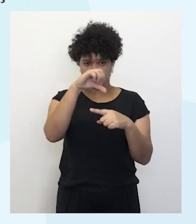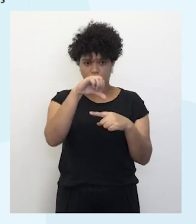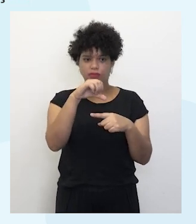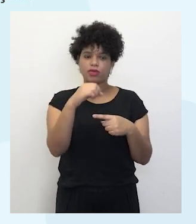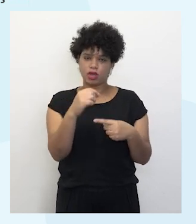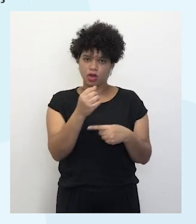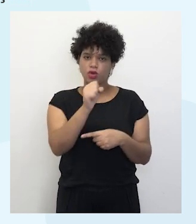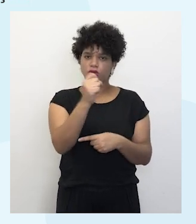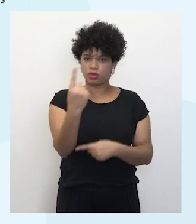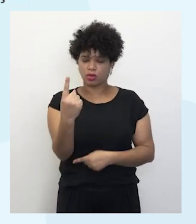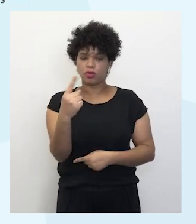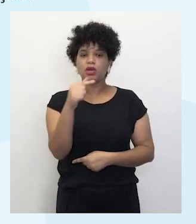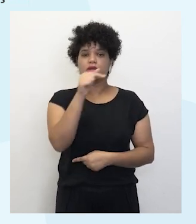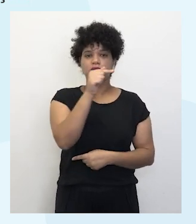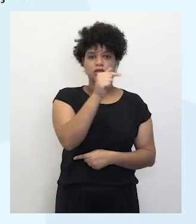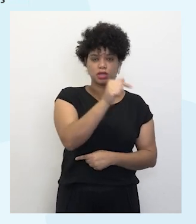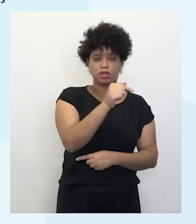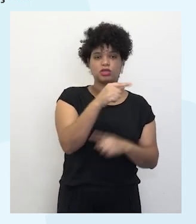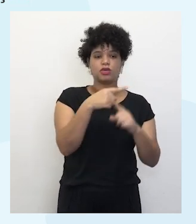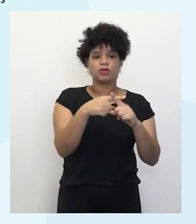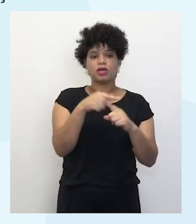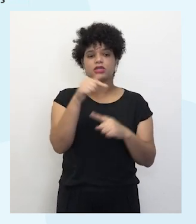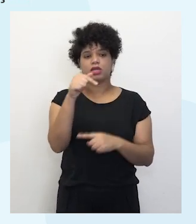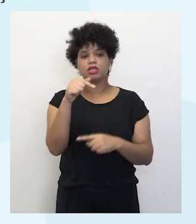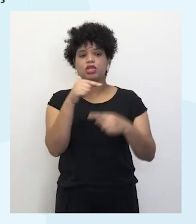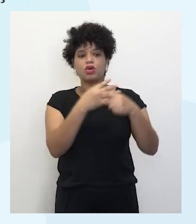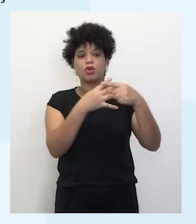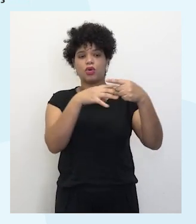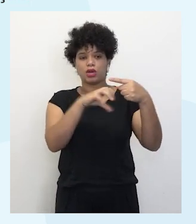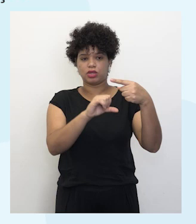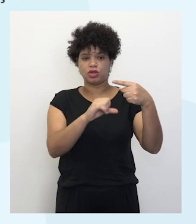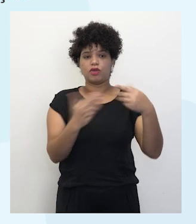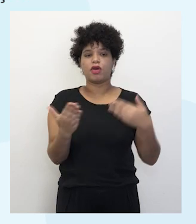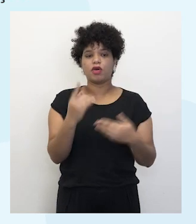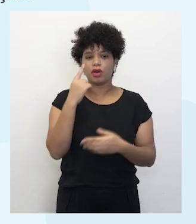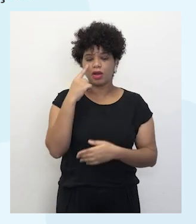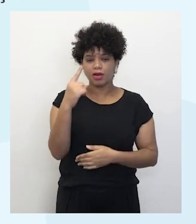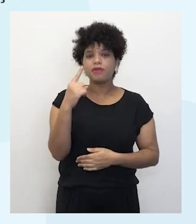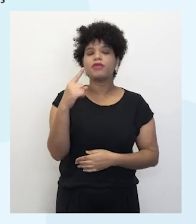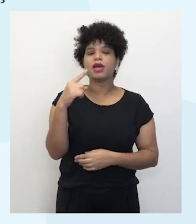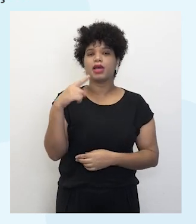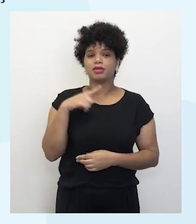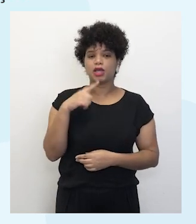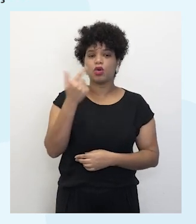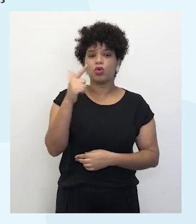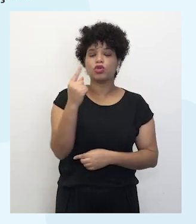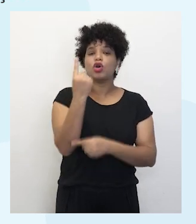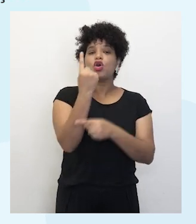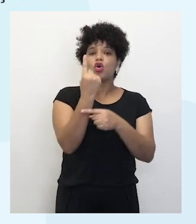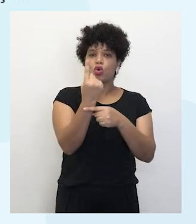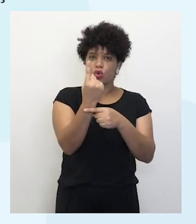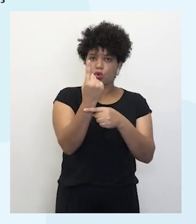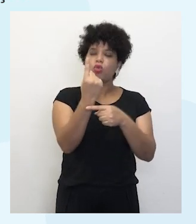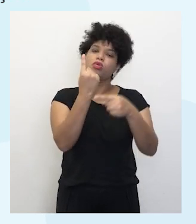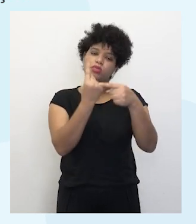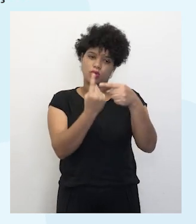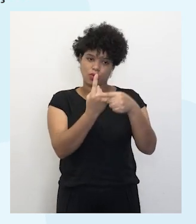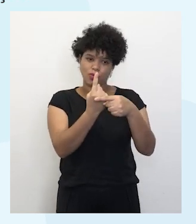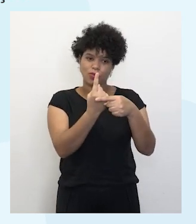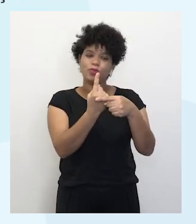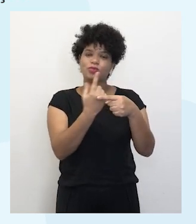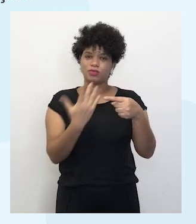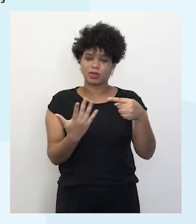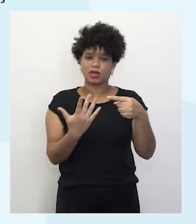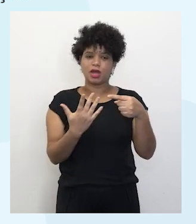vezes 7, 49. Aí temos essa aqui, essa fração, que em cima 1 sempre vai ser 1.